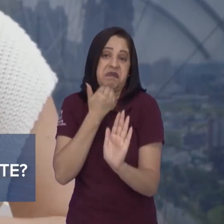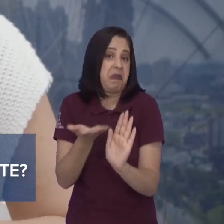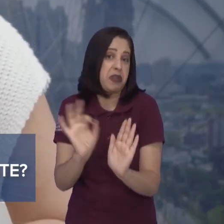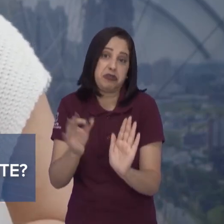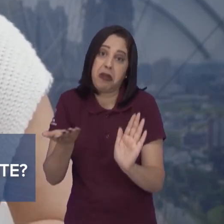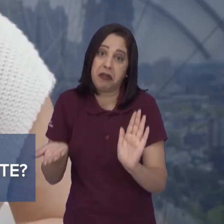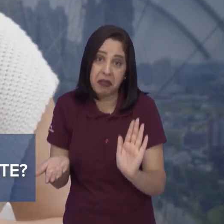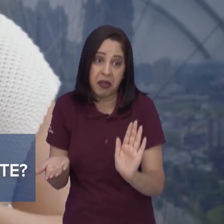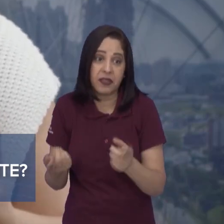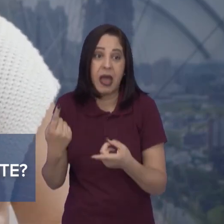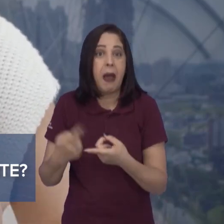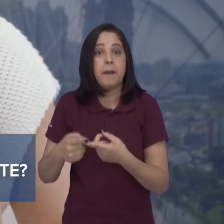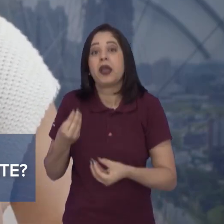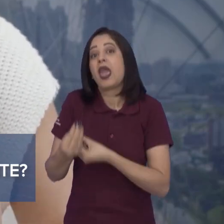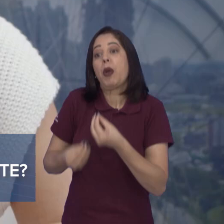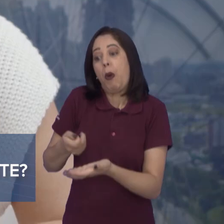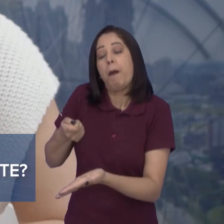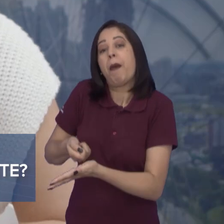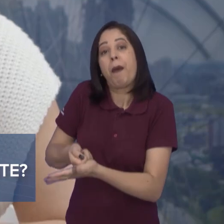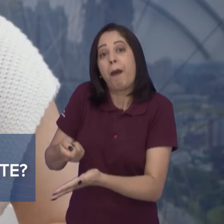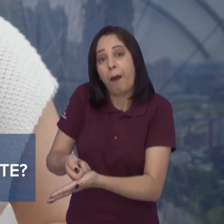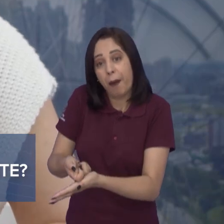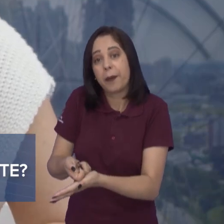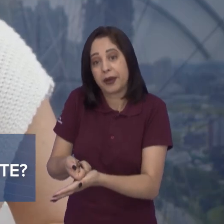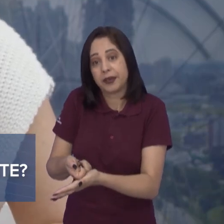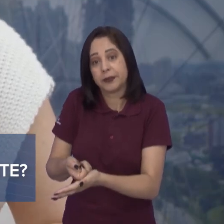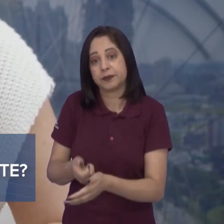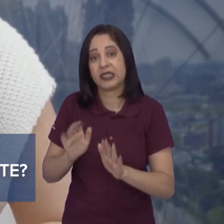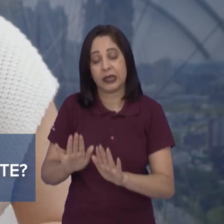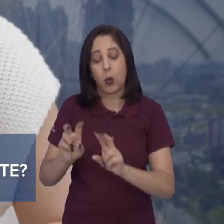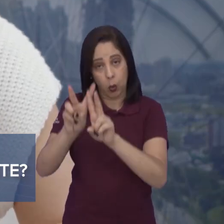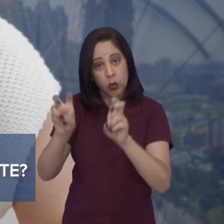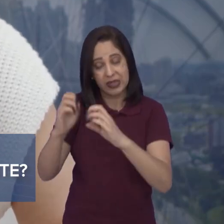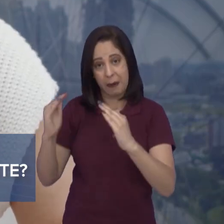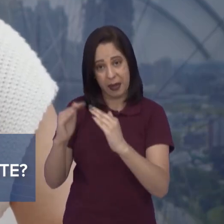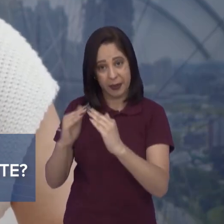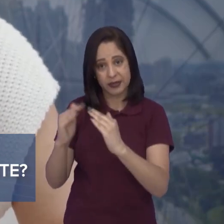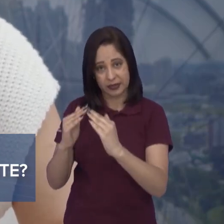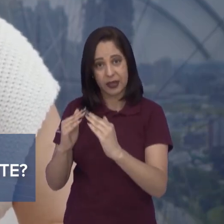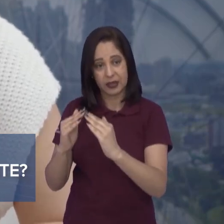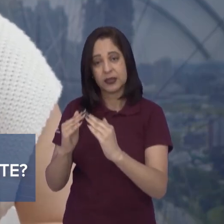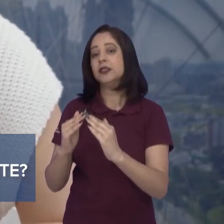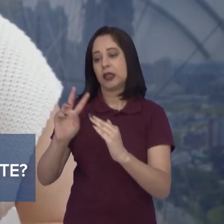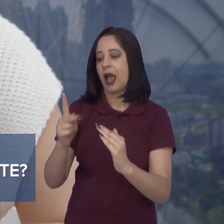exige, não cobra o que deve ser feito. Falando de habitação, no caso, por exemplo, para